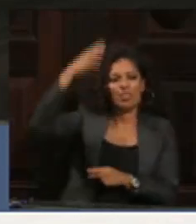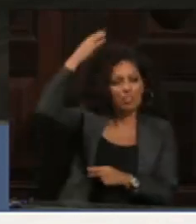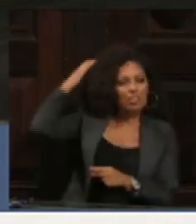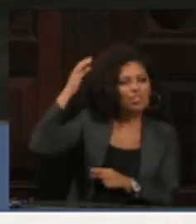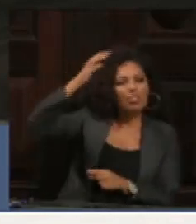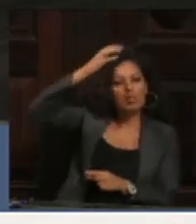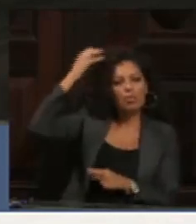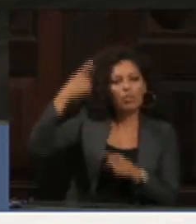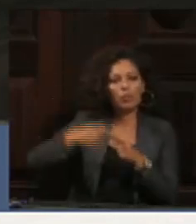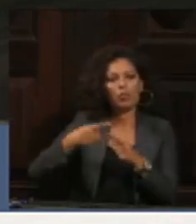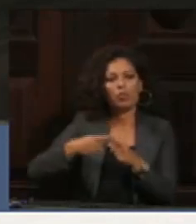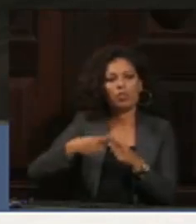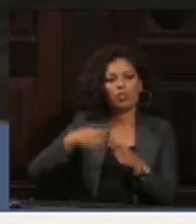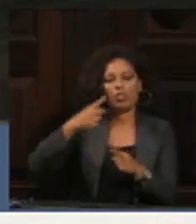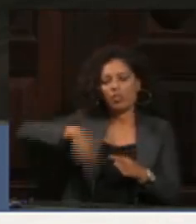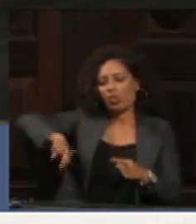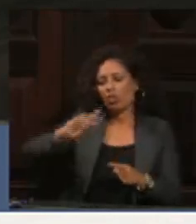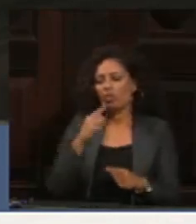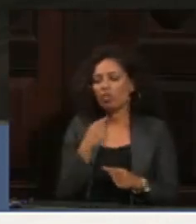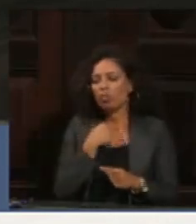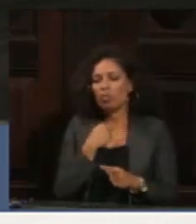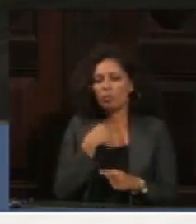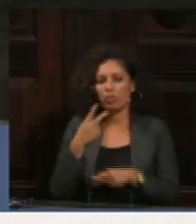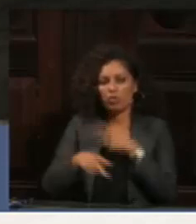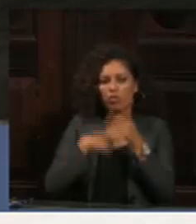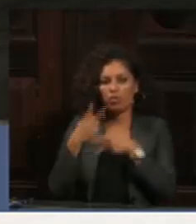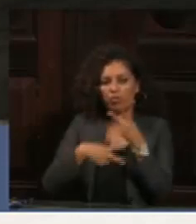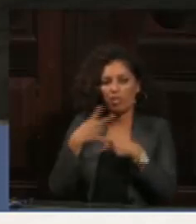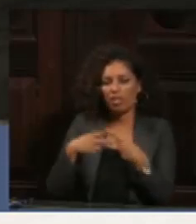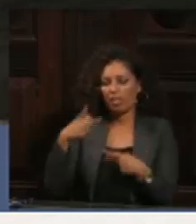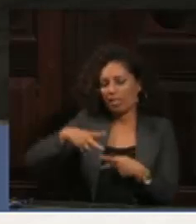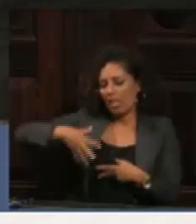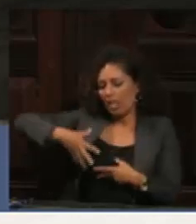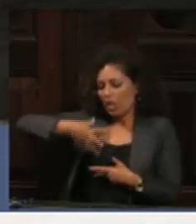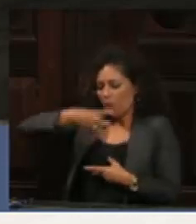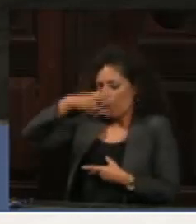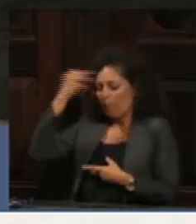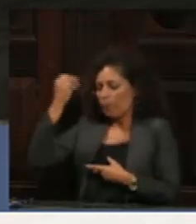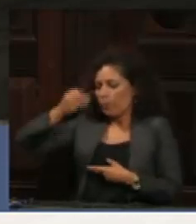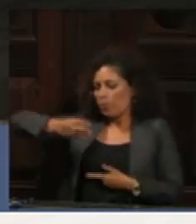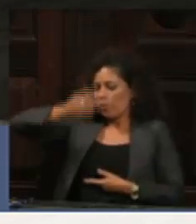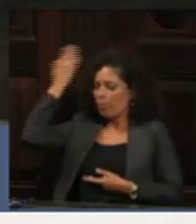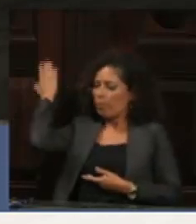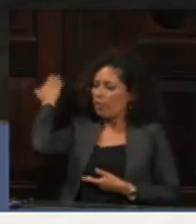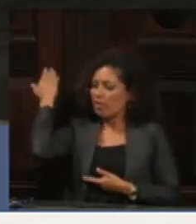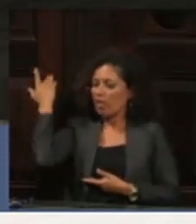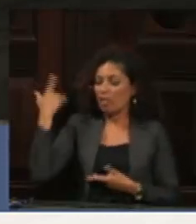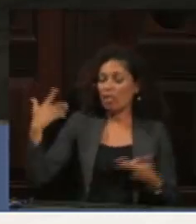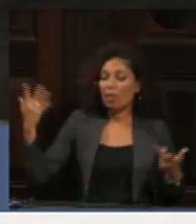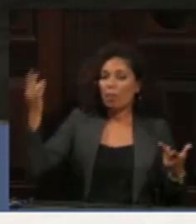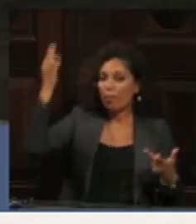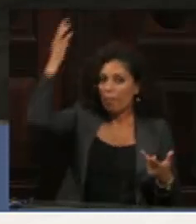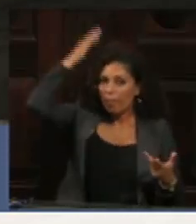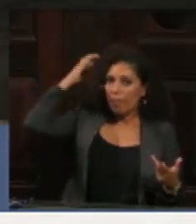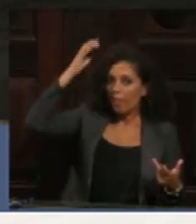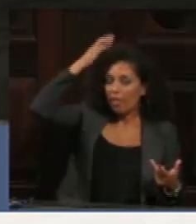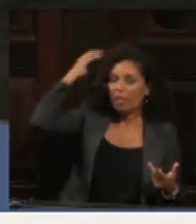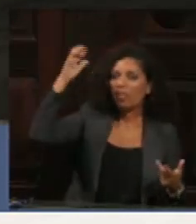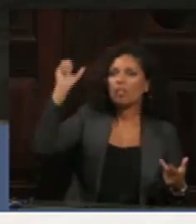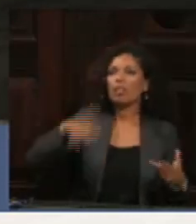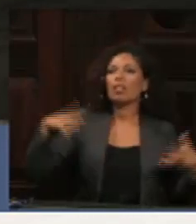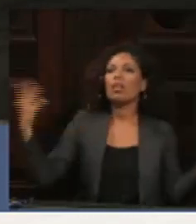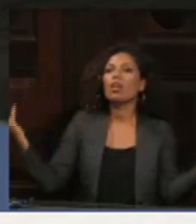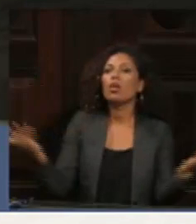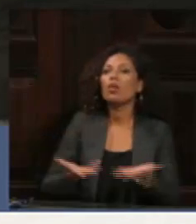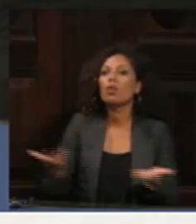gente não pode dizer que Marielle está guardada no nosso passado. Marielle está guardada no nosso presente, porque ela é presente